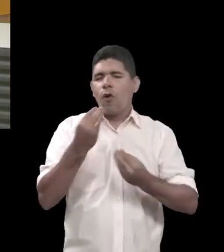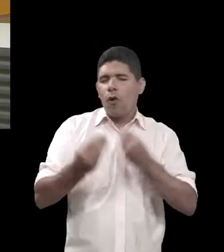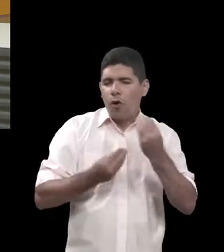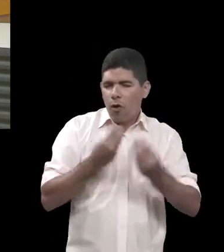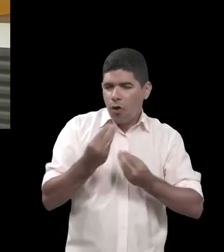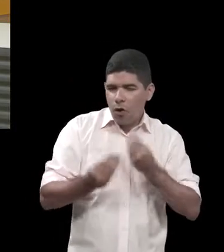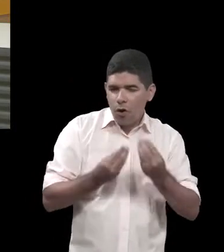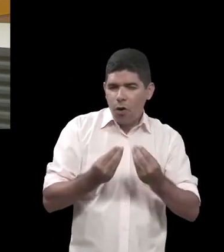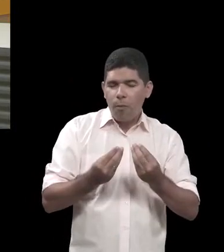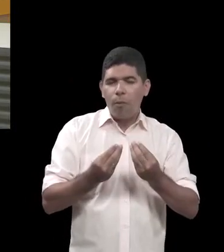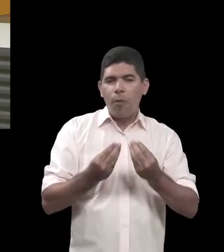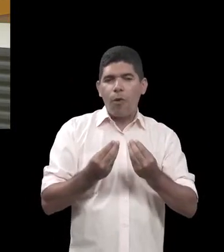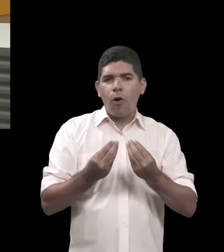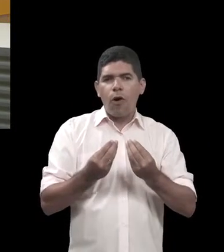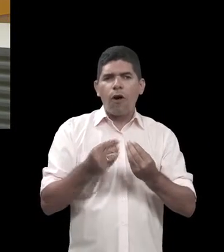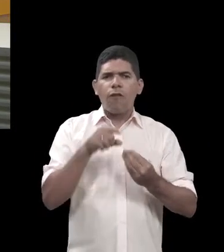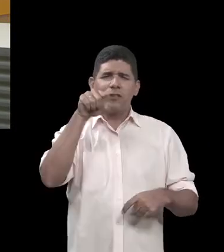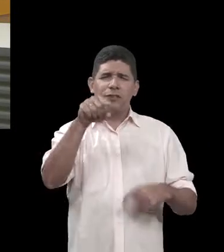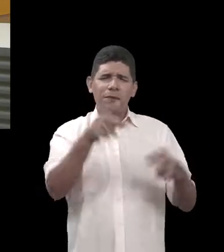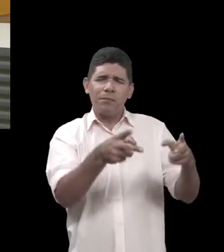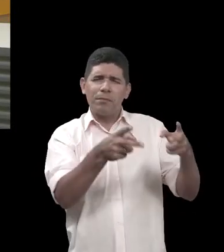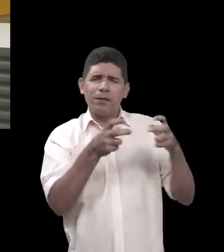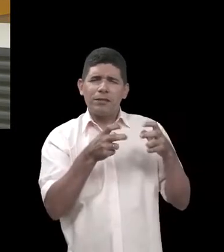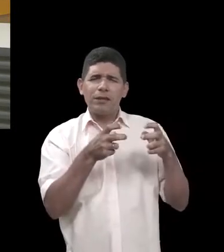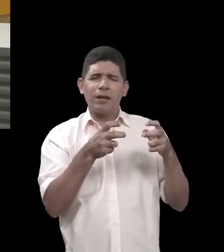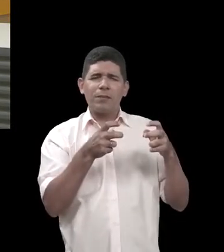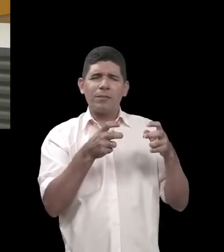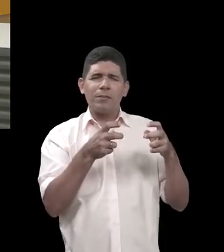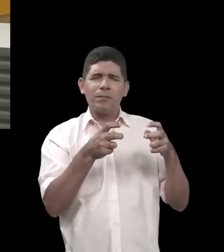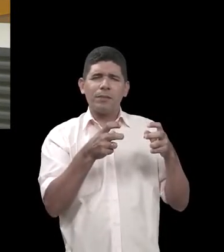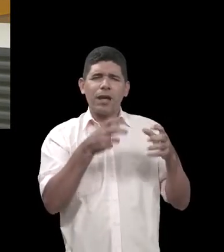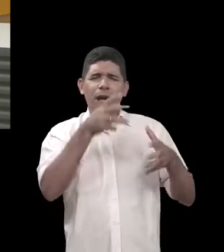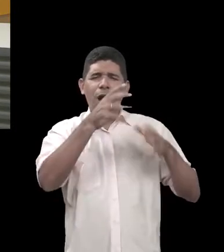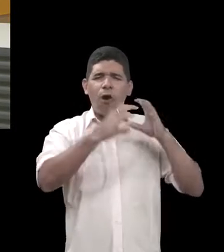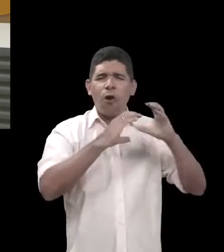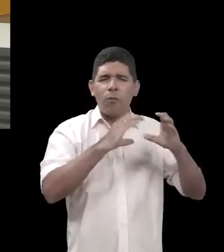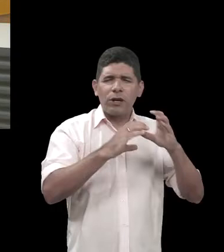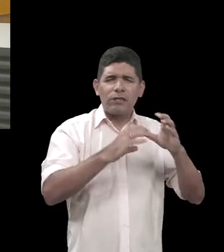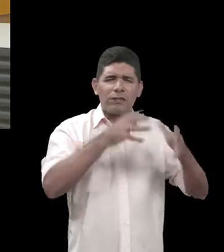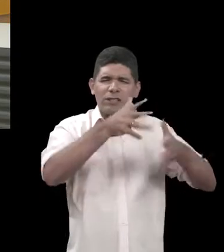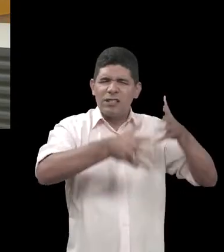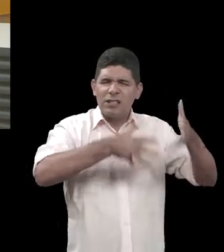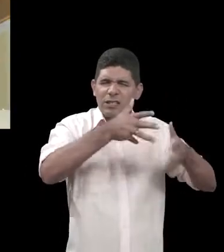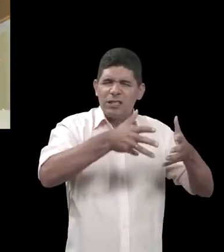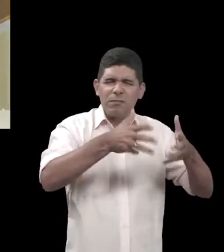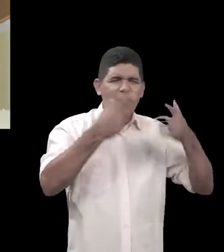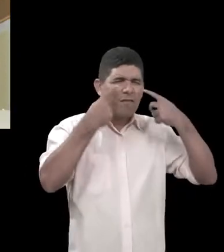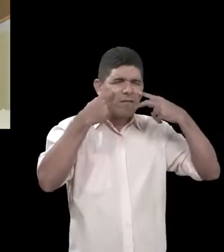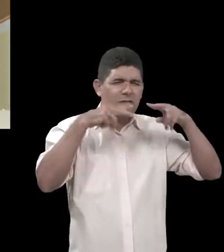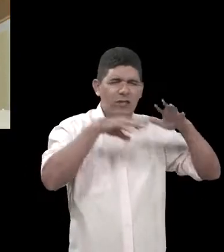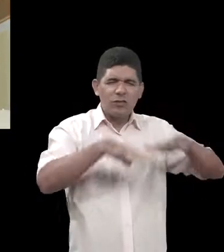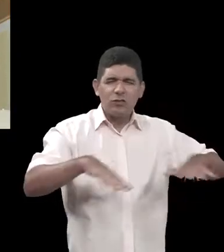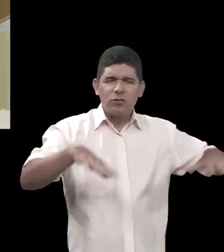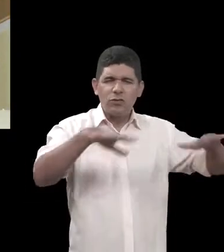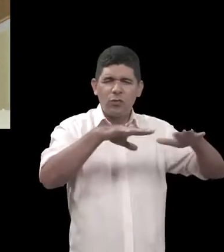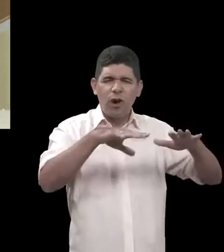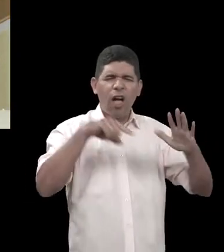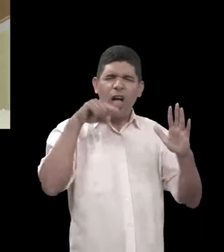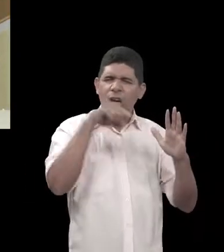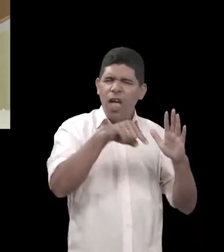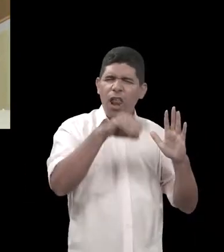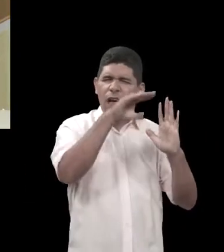de comunicação toda sinalizada, altamente complexa, que atende a todos os critérios para você dizer se é uma língua ou não, menos o critério de ser